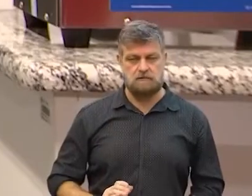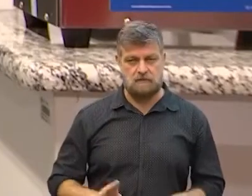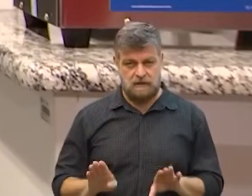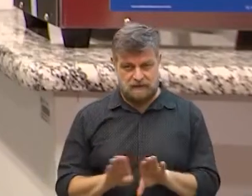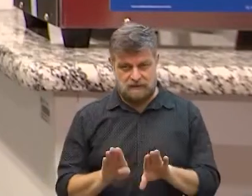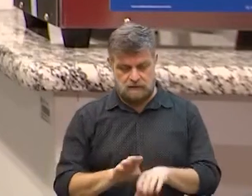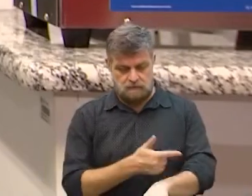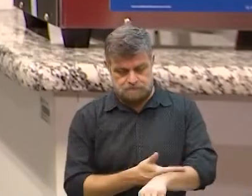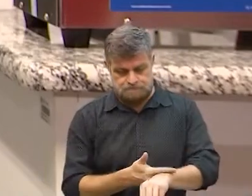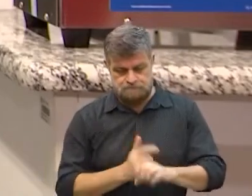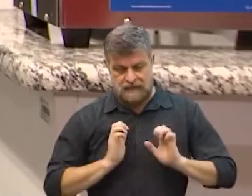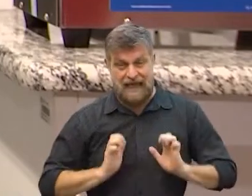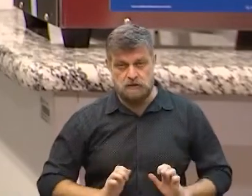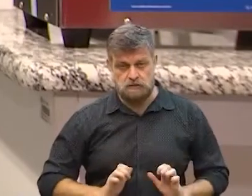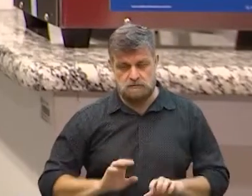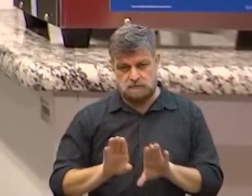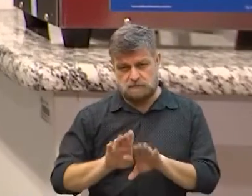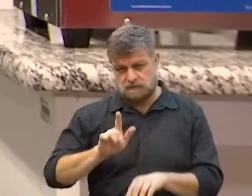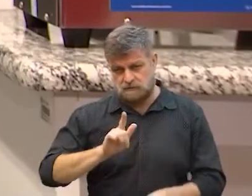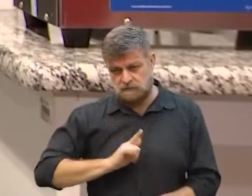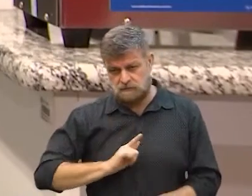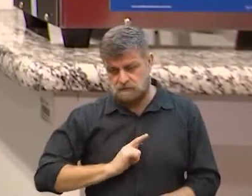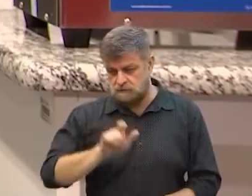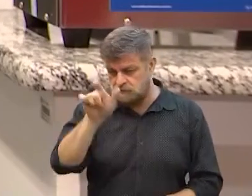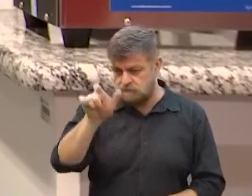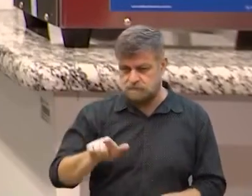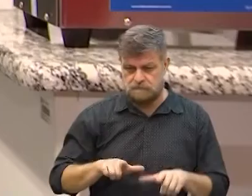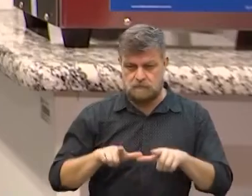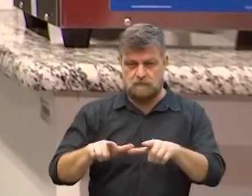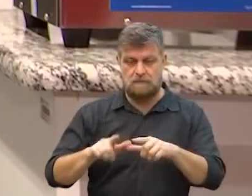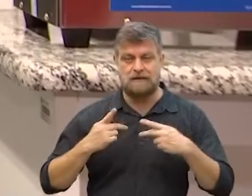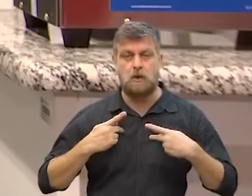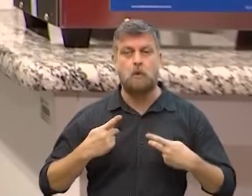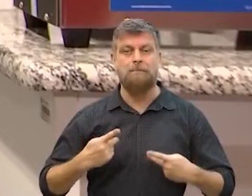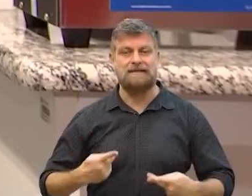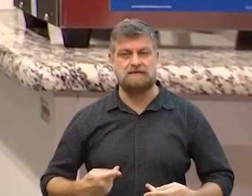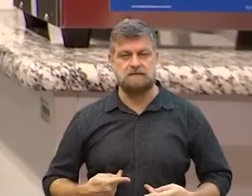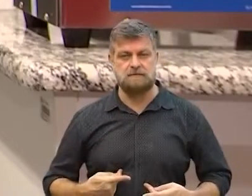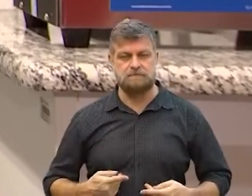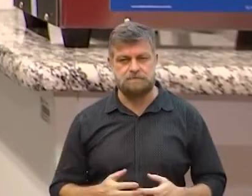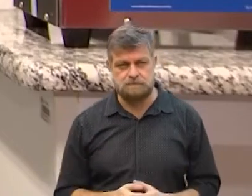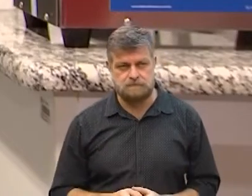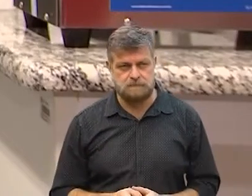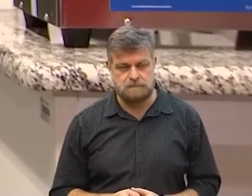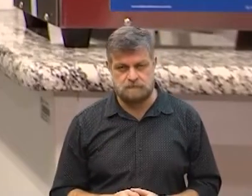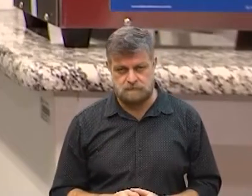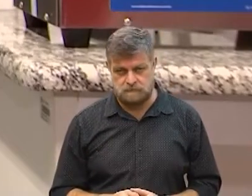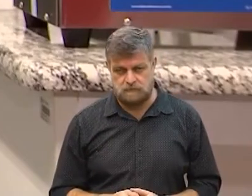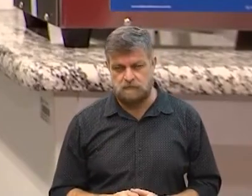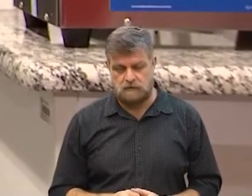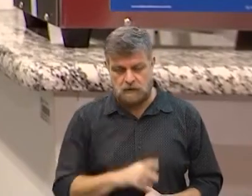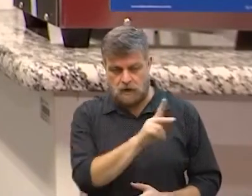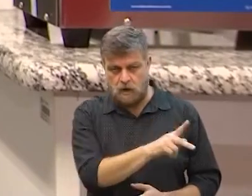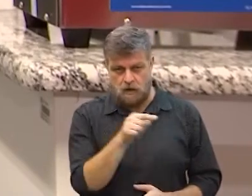ético e que tenha também uma formação humanista, né? Perfeito. Isso são os